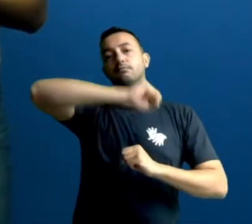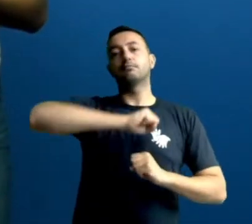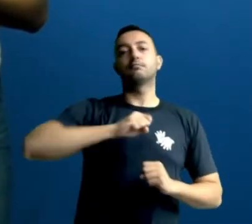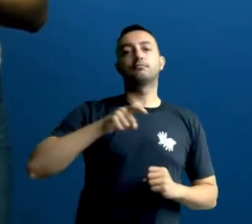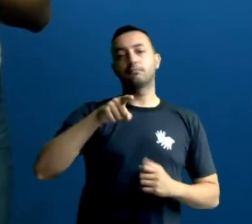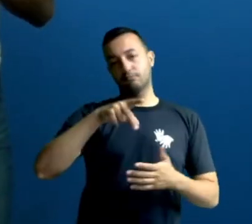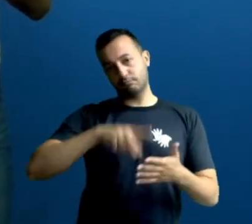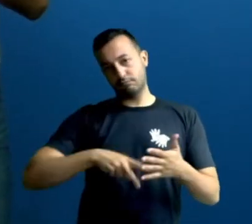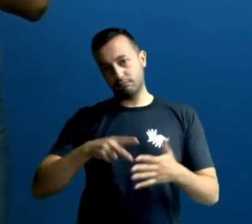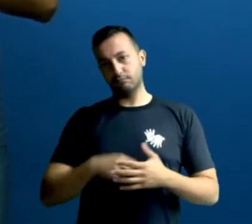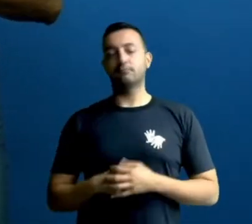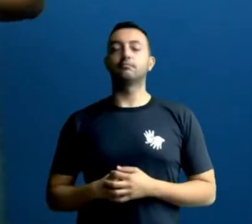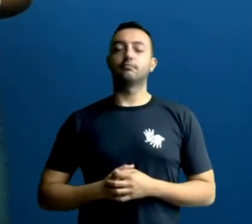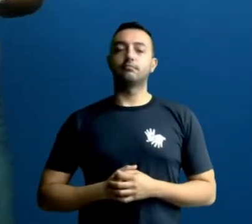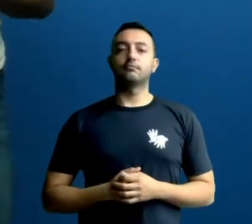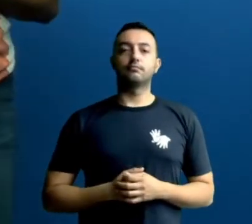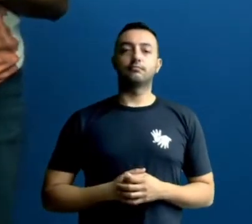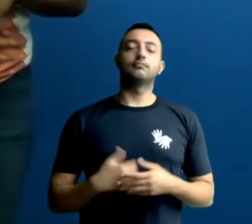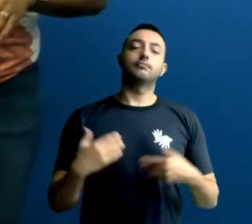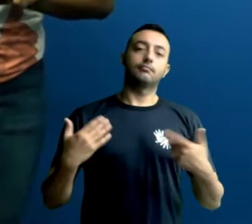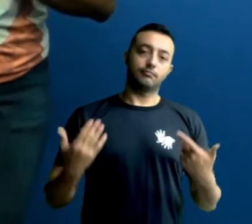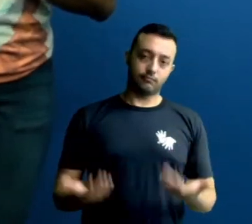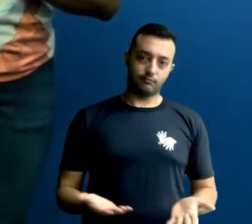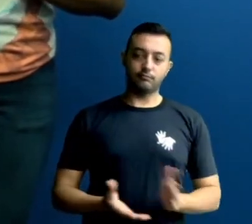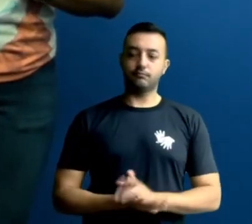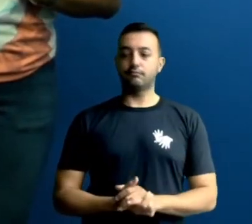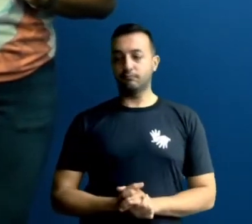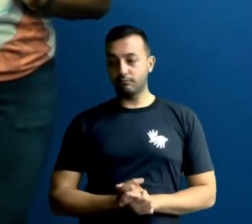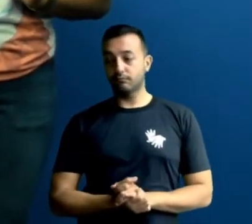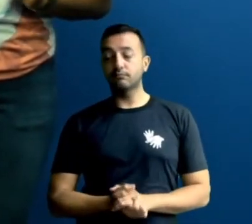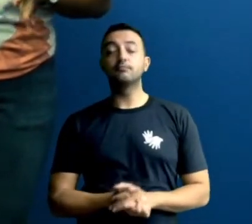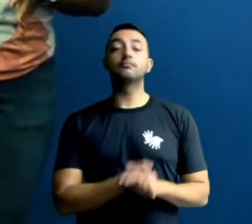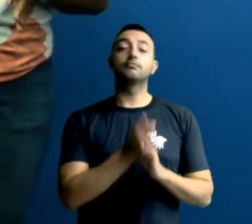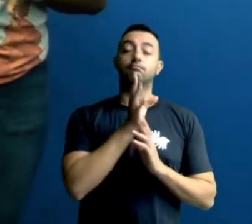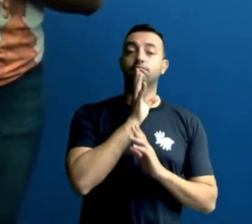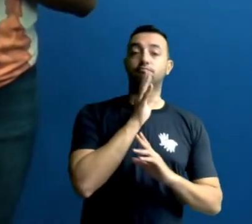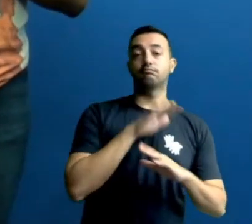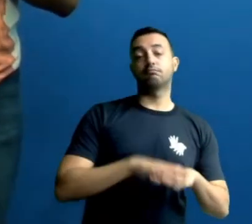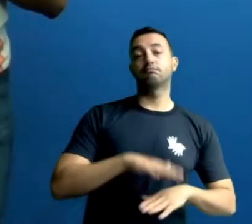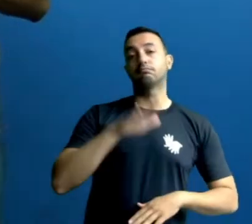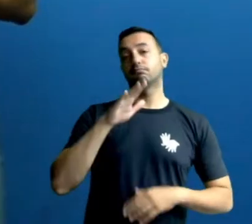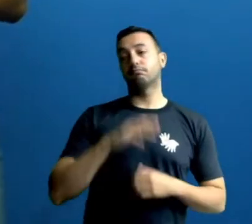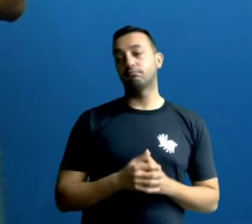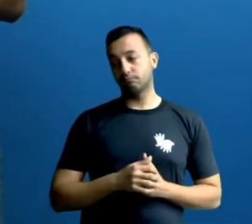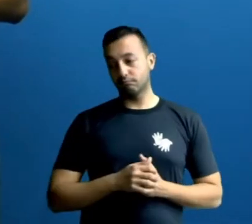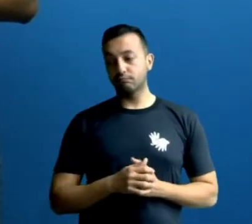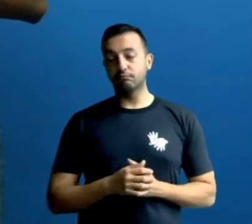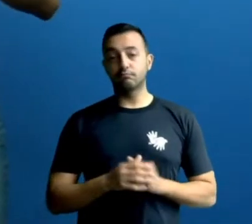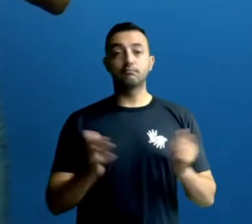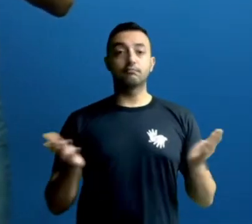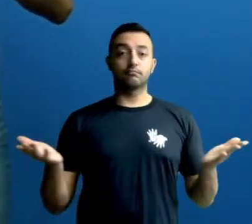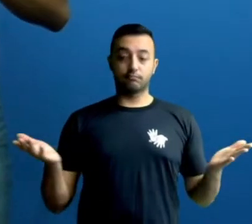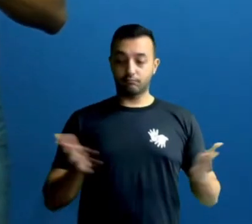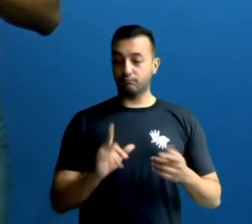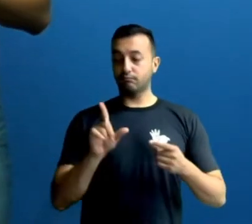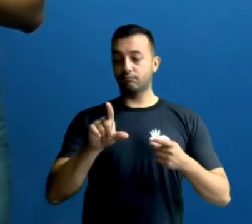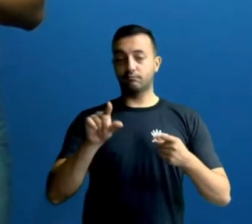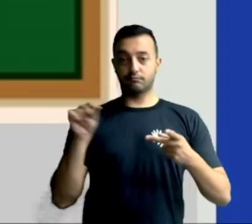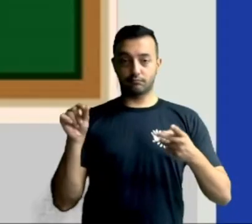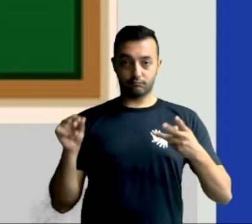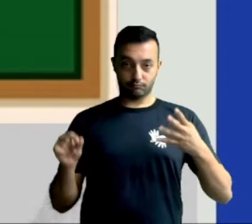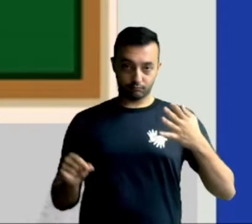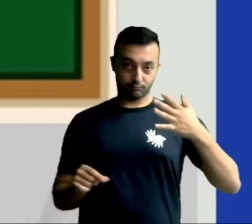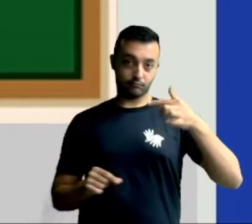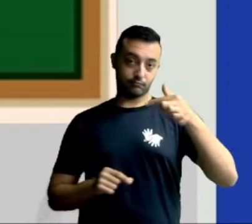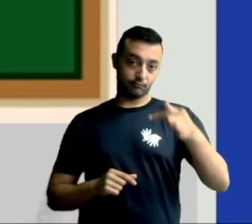que você leu. Bom, mas vamos conhecer mais um pouco. Separei aqui 7. Então,